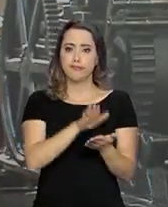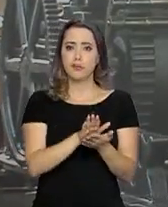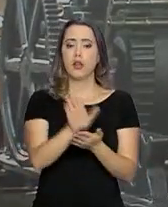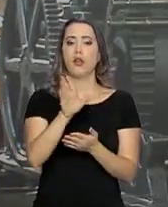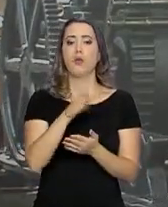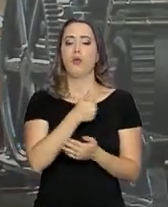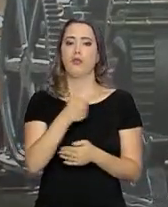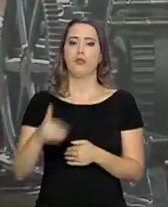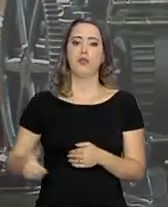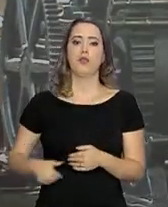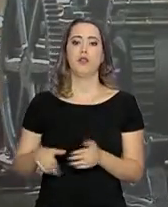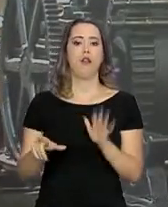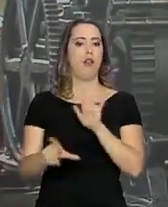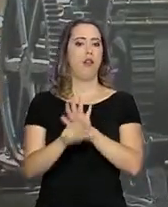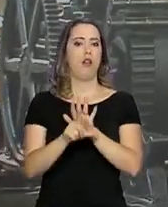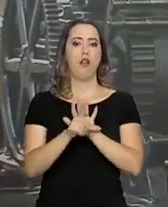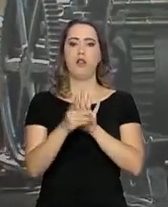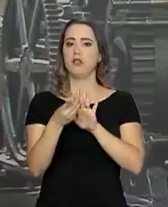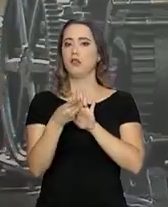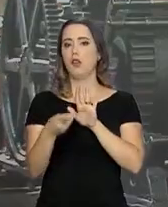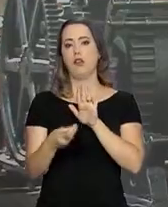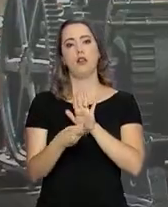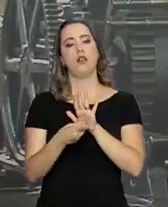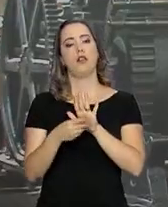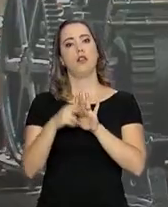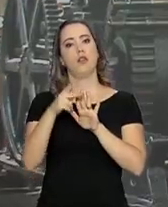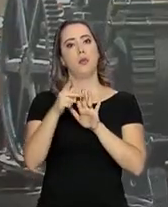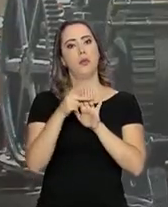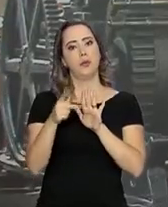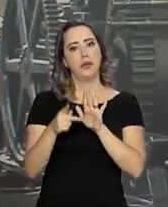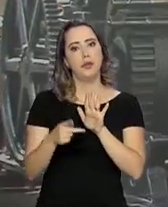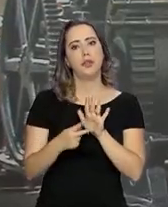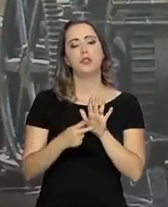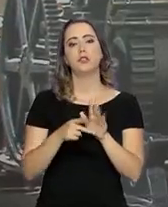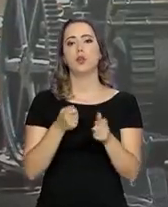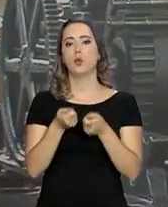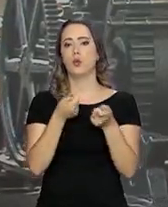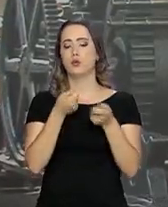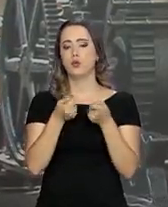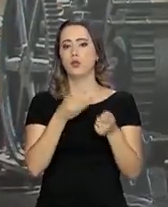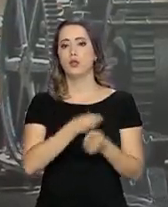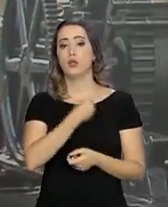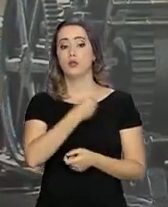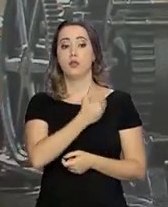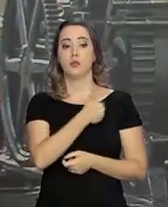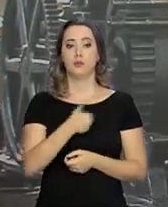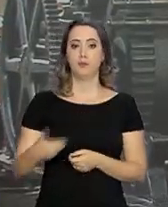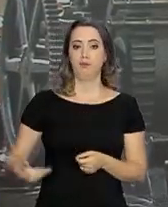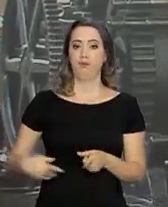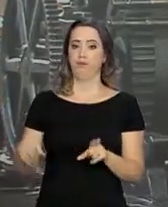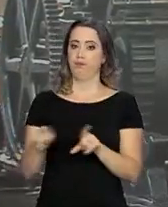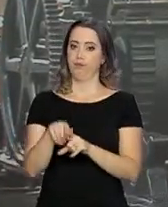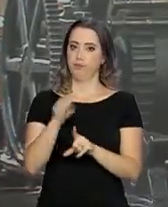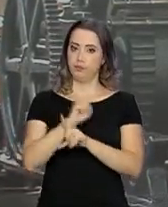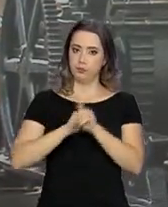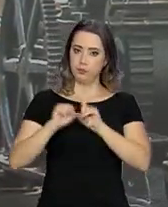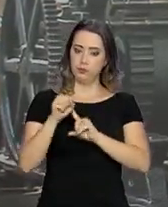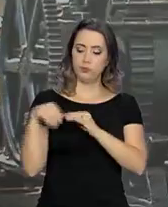oficiais, leis, decretos, portarias, que regulam a vida de governo e sociedade desde